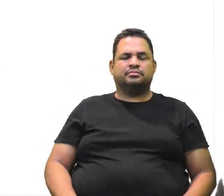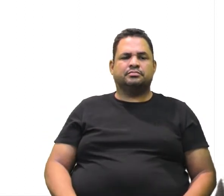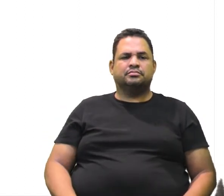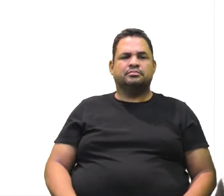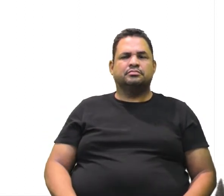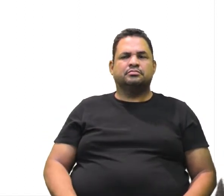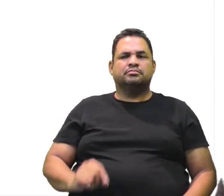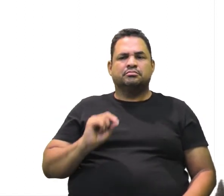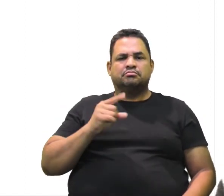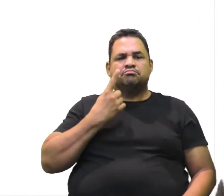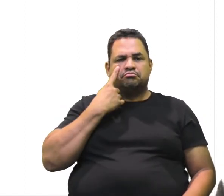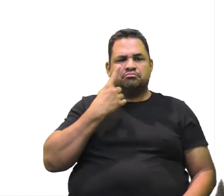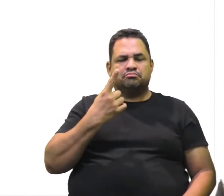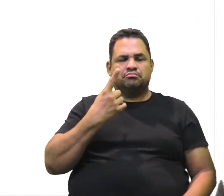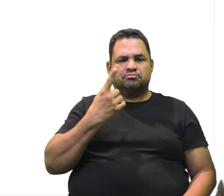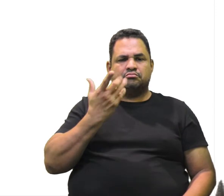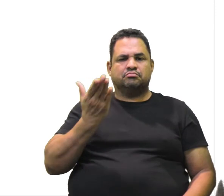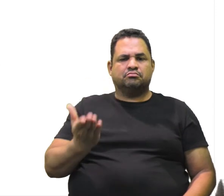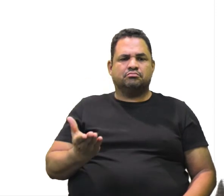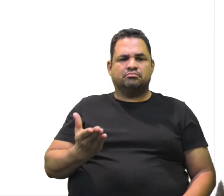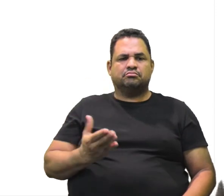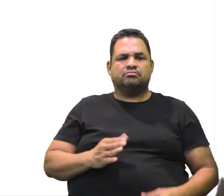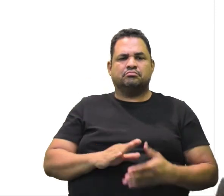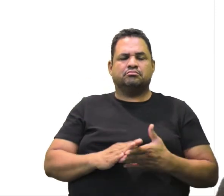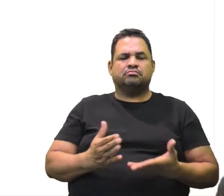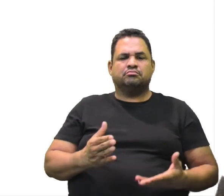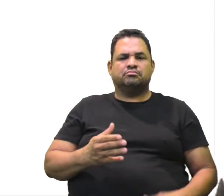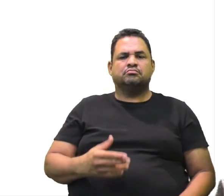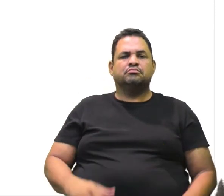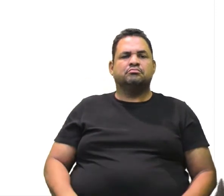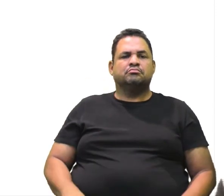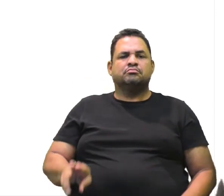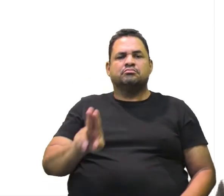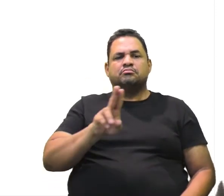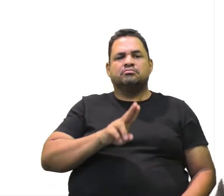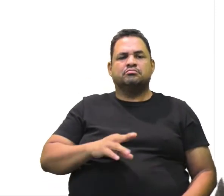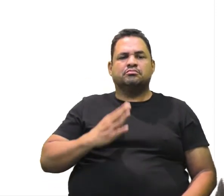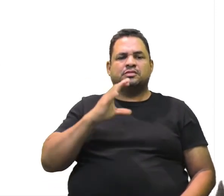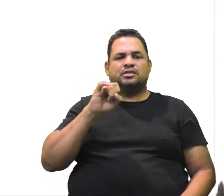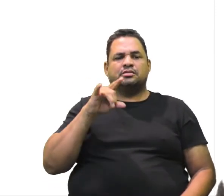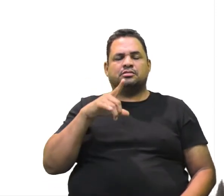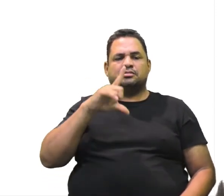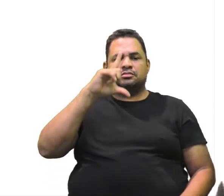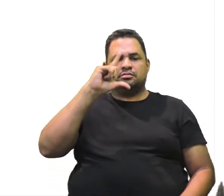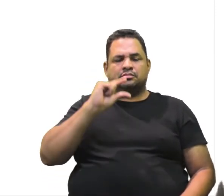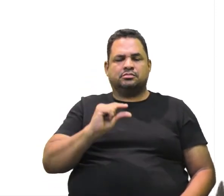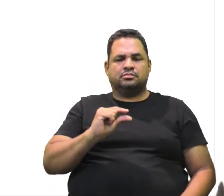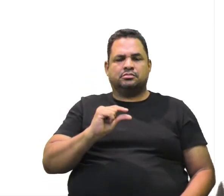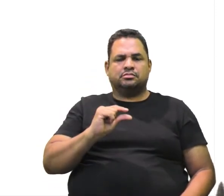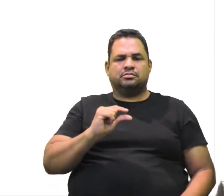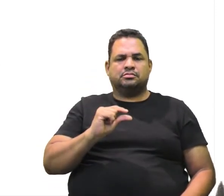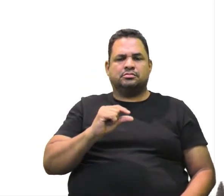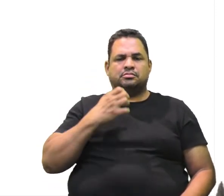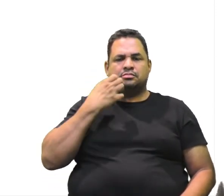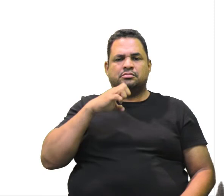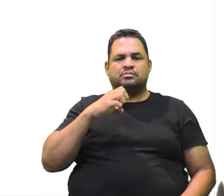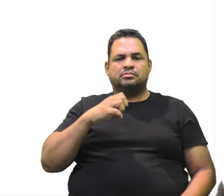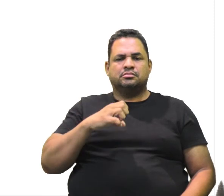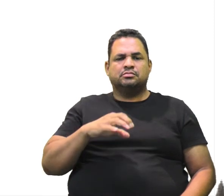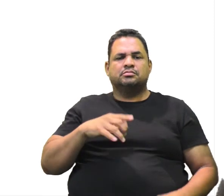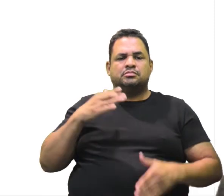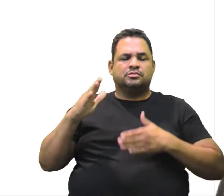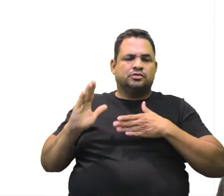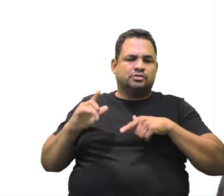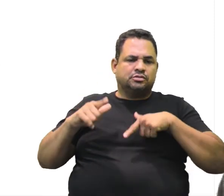exatamente isso que vocês estão vendo aqui. O organismo utiliza a catalase porque ela diminui a energia de